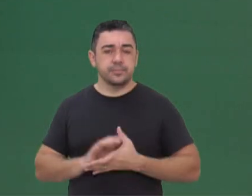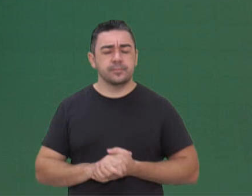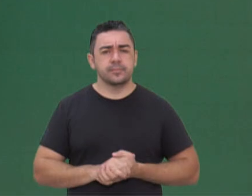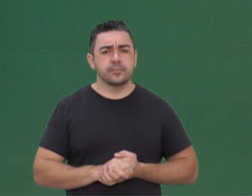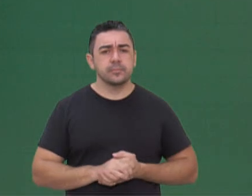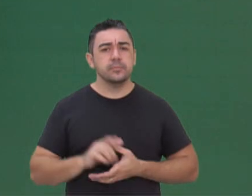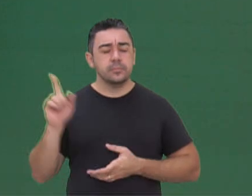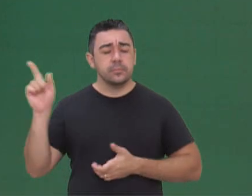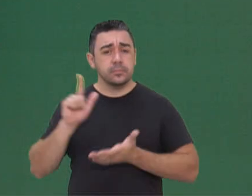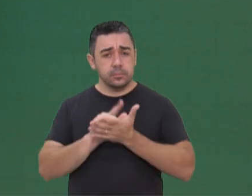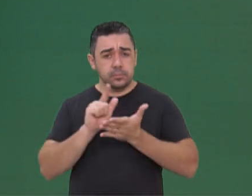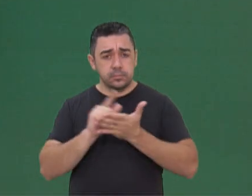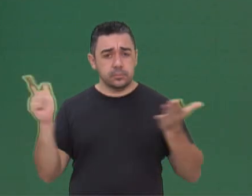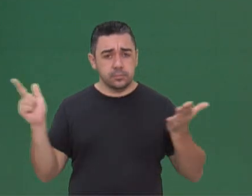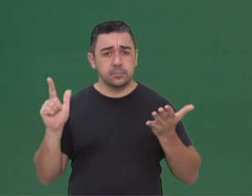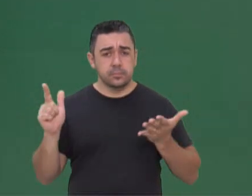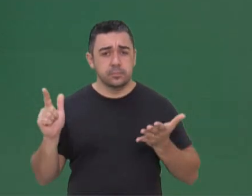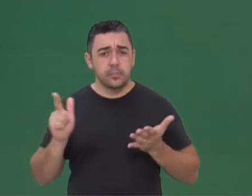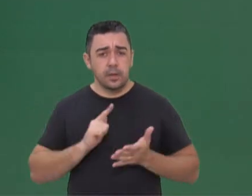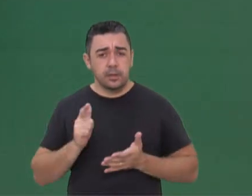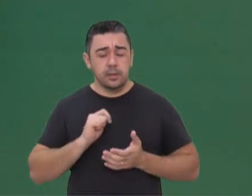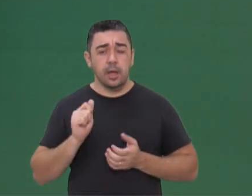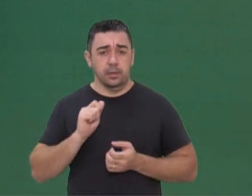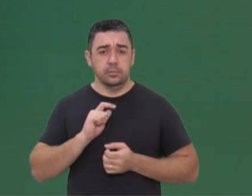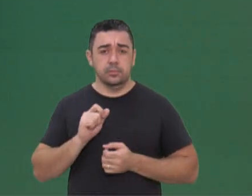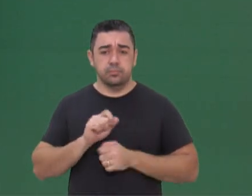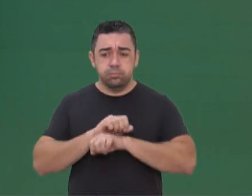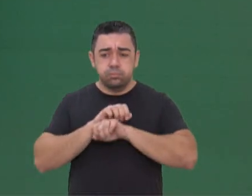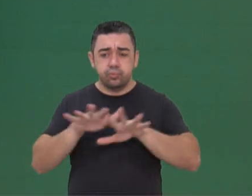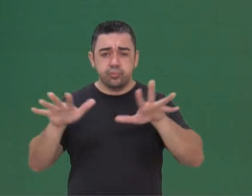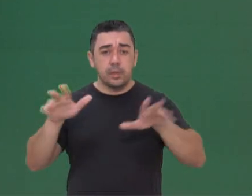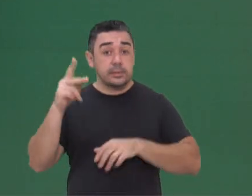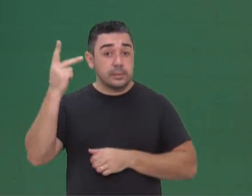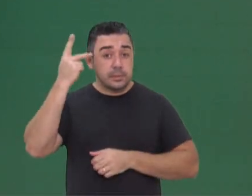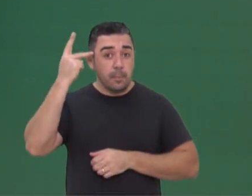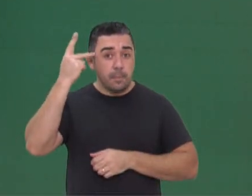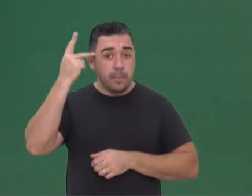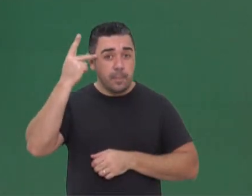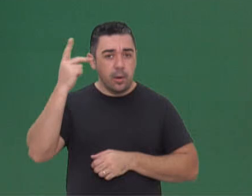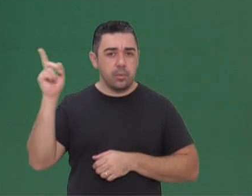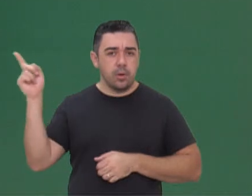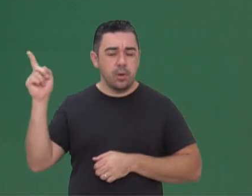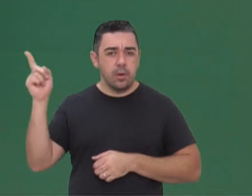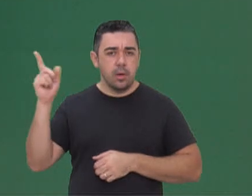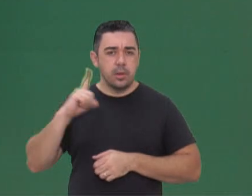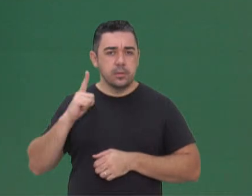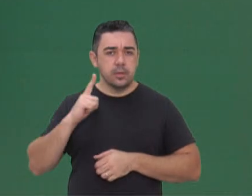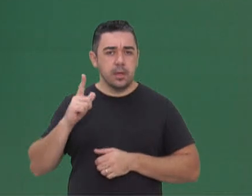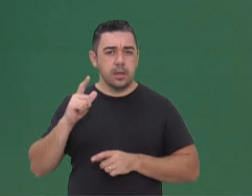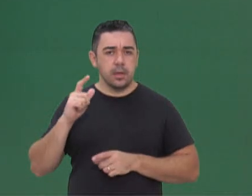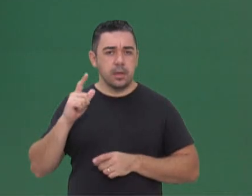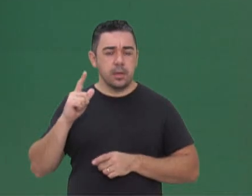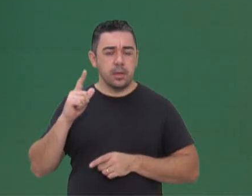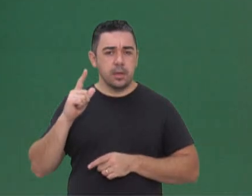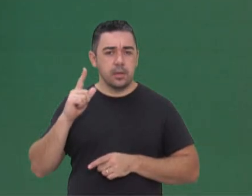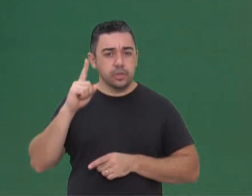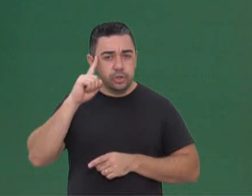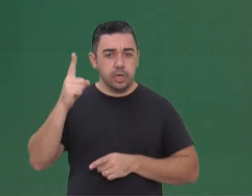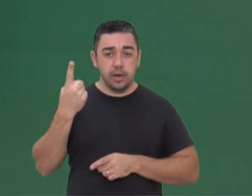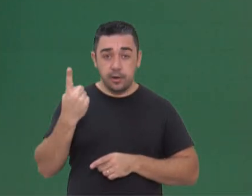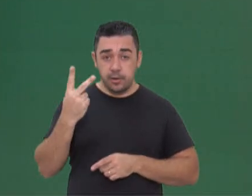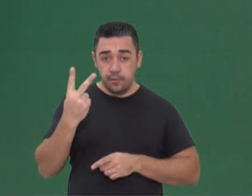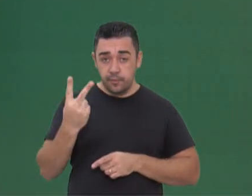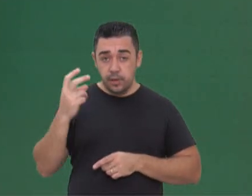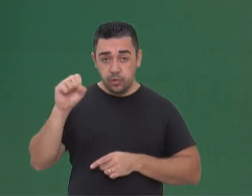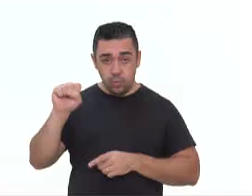Alvorada foi um jornal que circulou por bastante tempo, então, em São Paulo. E aqui é uma capa dele de 28 de